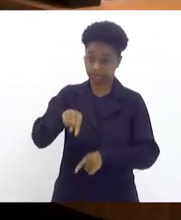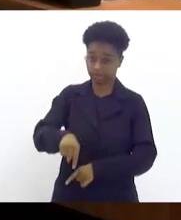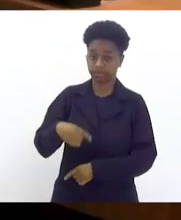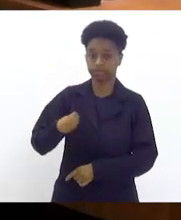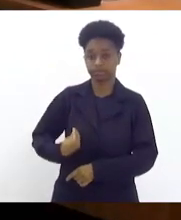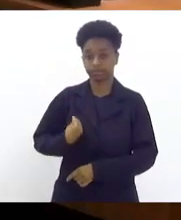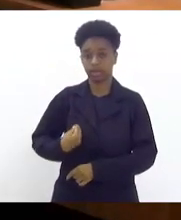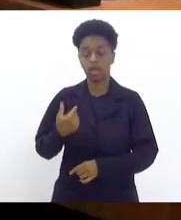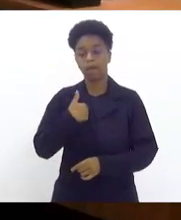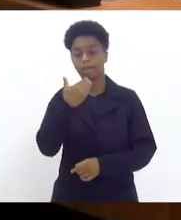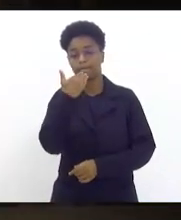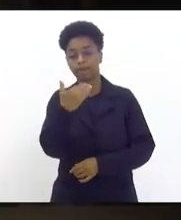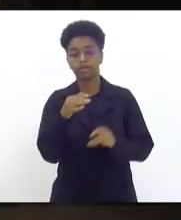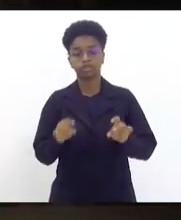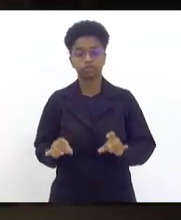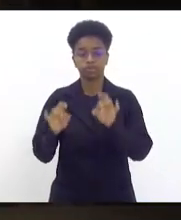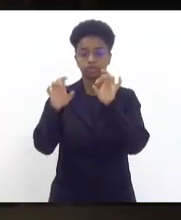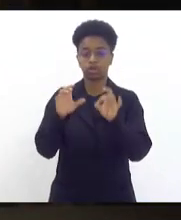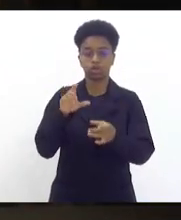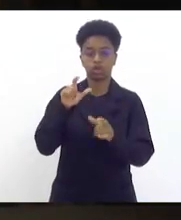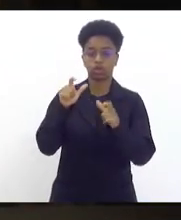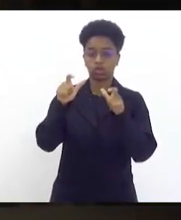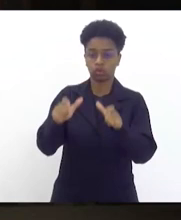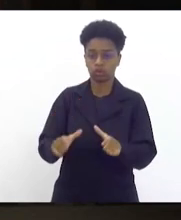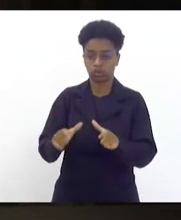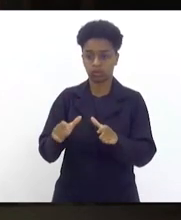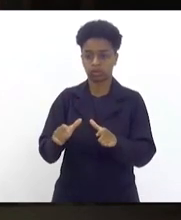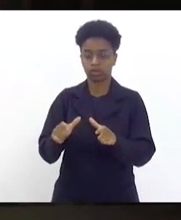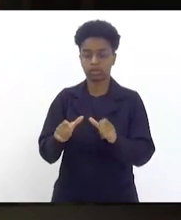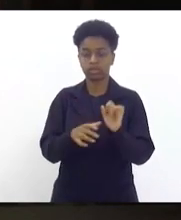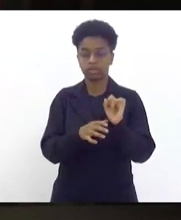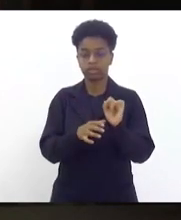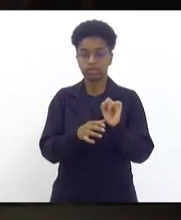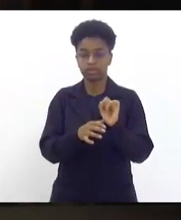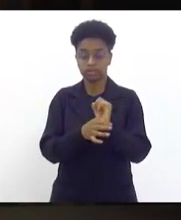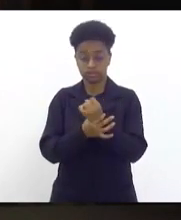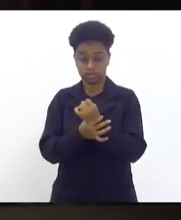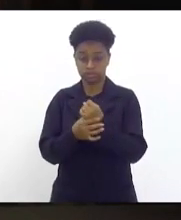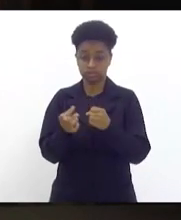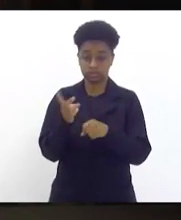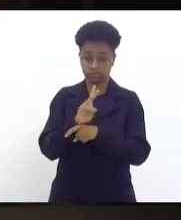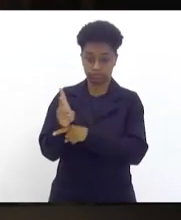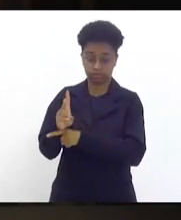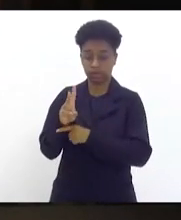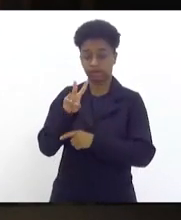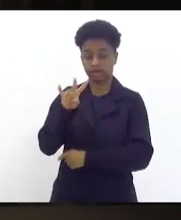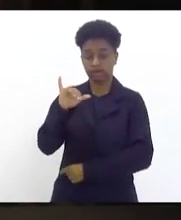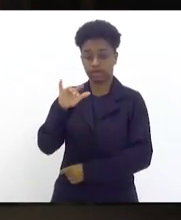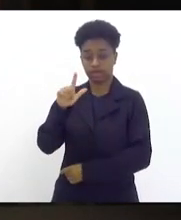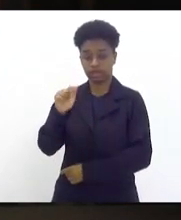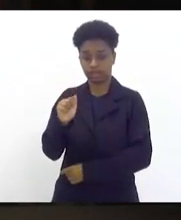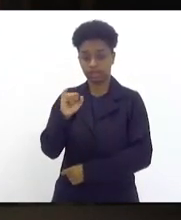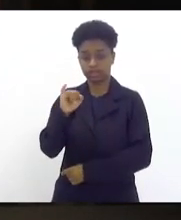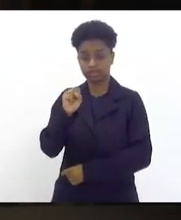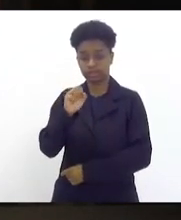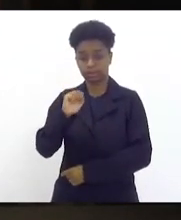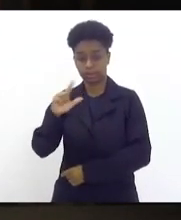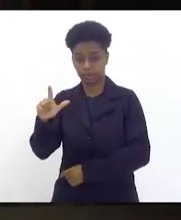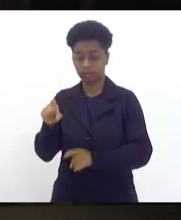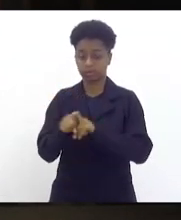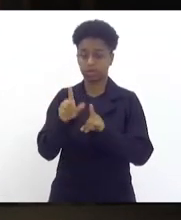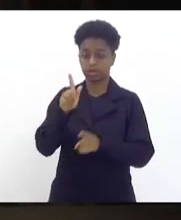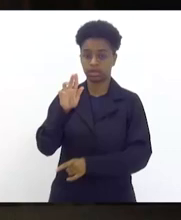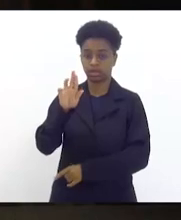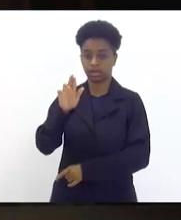peço Especialmente na região da segurança da grande da Vila Isabel Grajaú porque foi dividida como